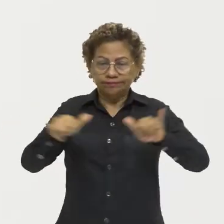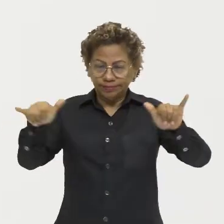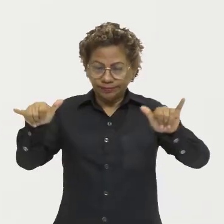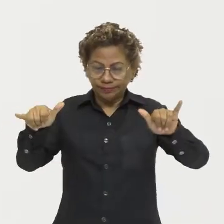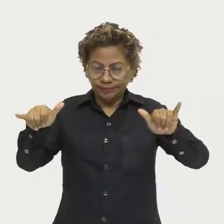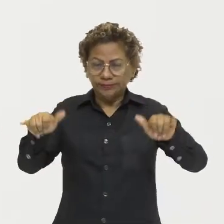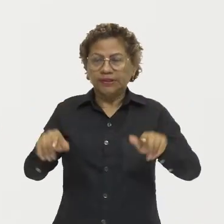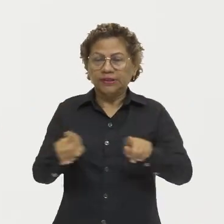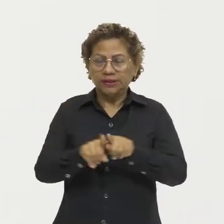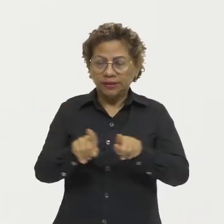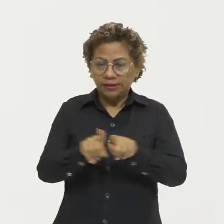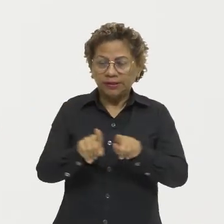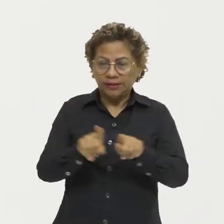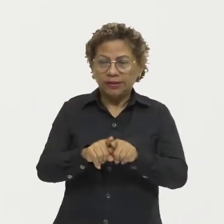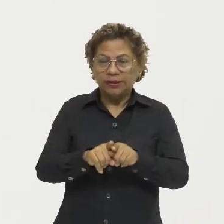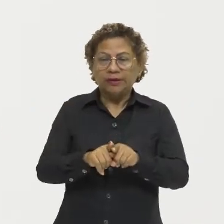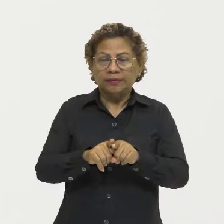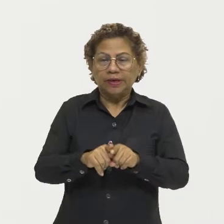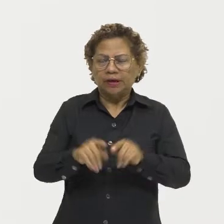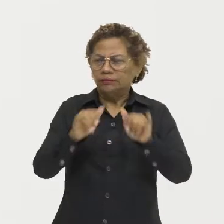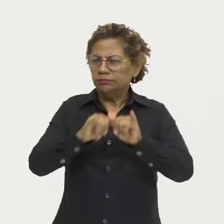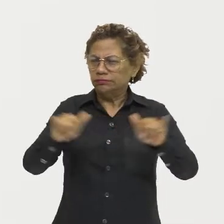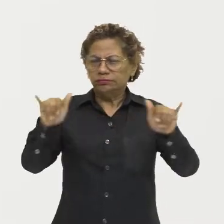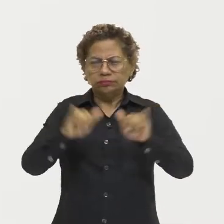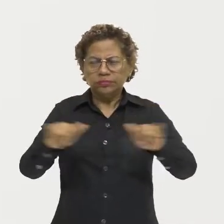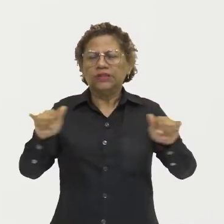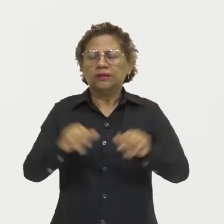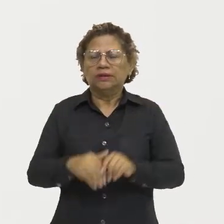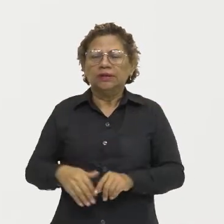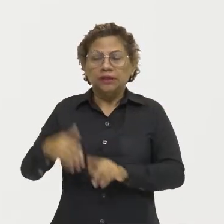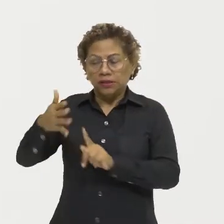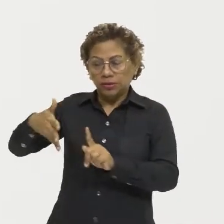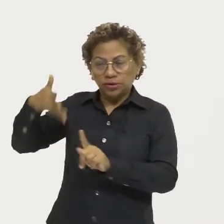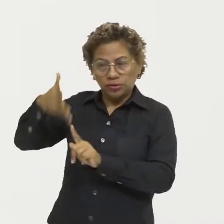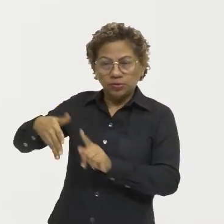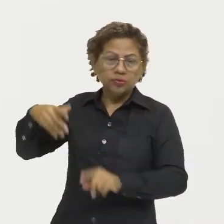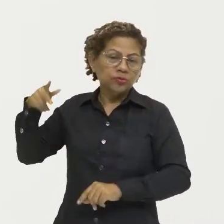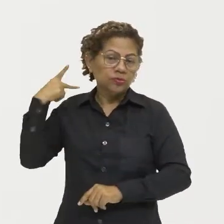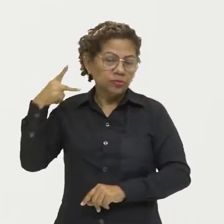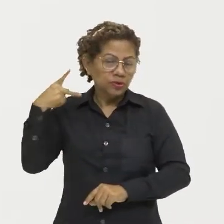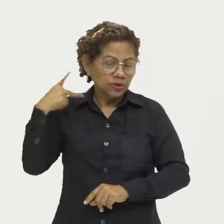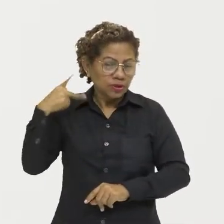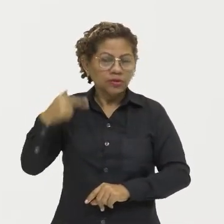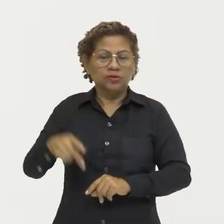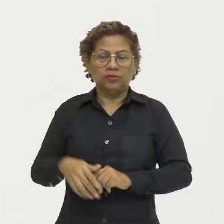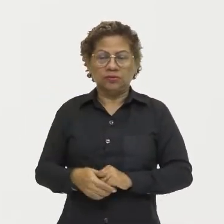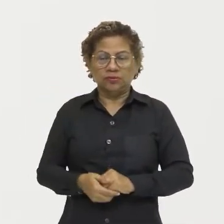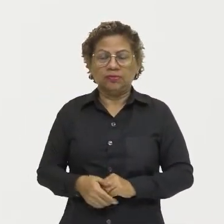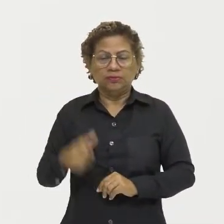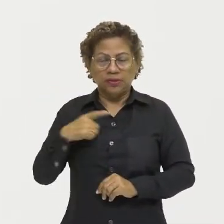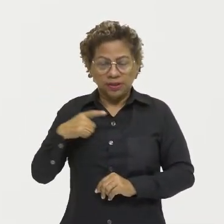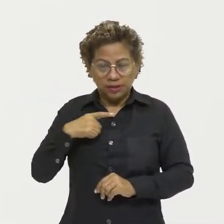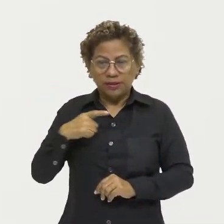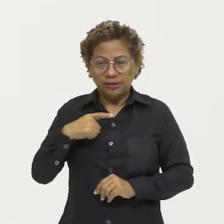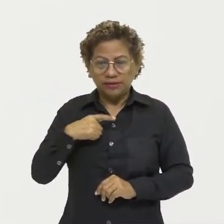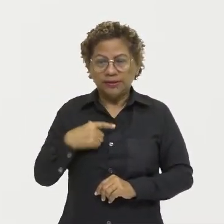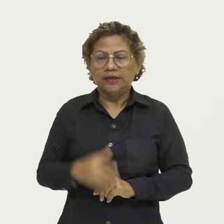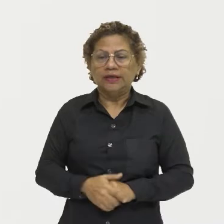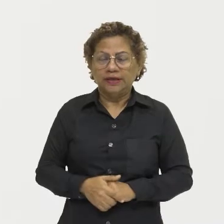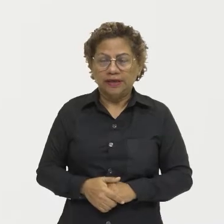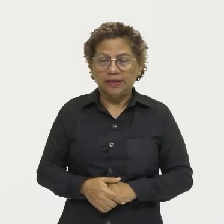As campanhas publicitárias, né? Discursos políticos, né? Que justamente tem a função de convencimento,